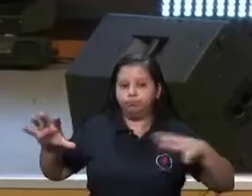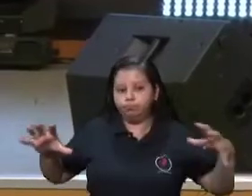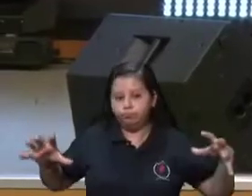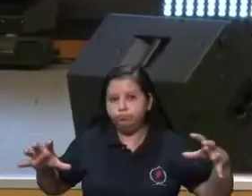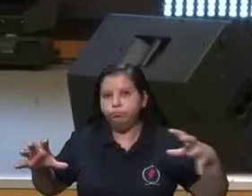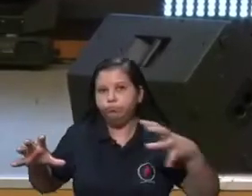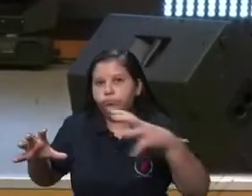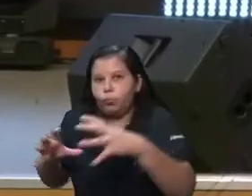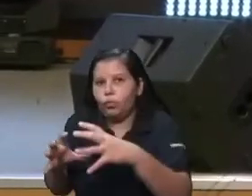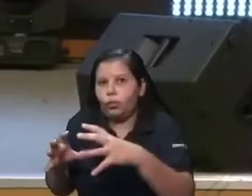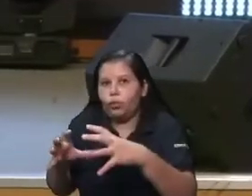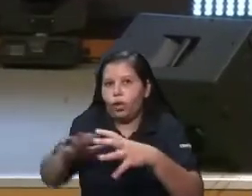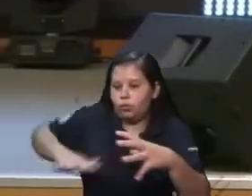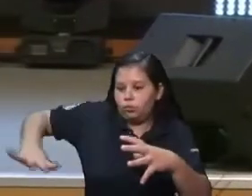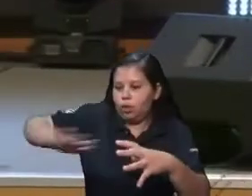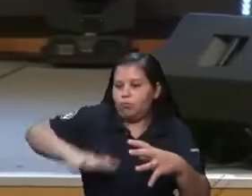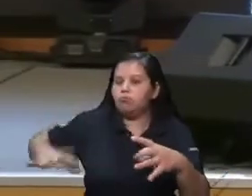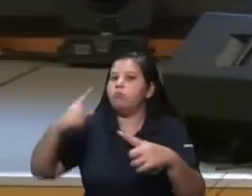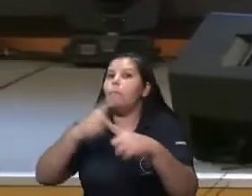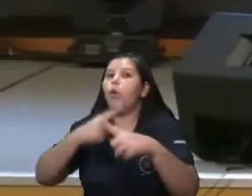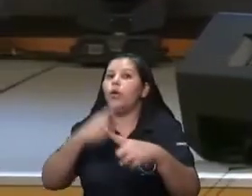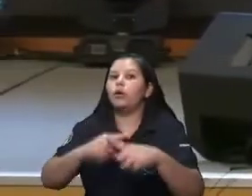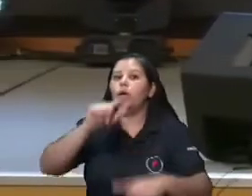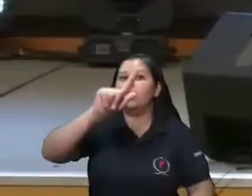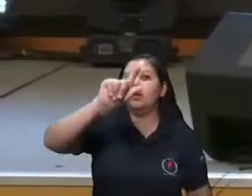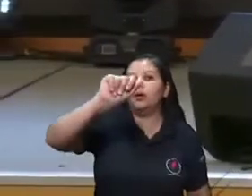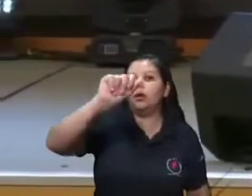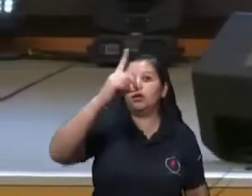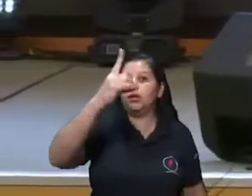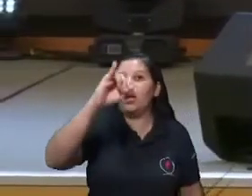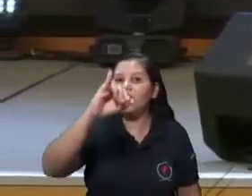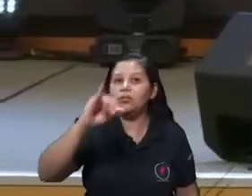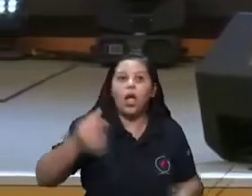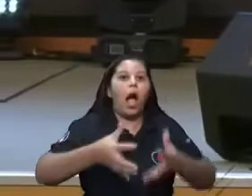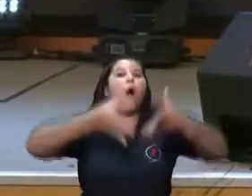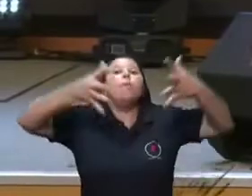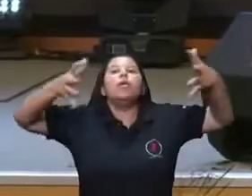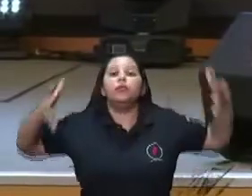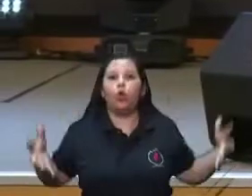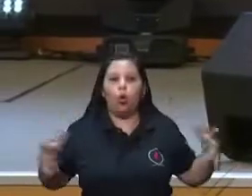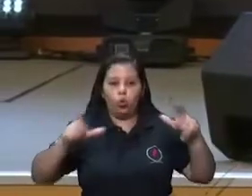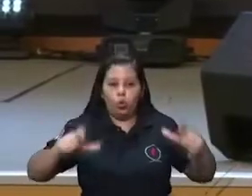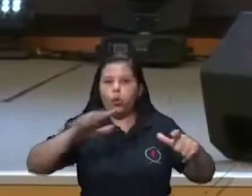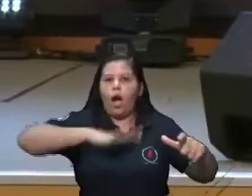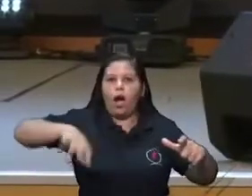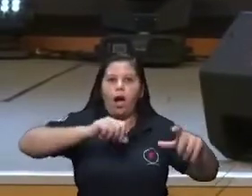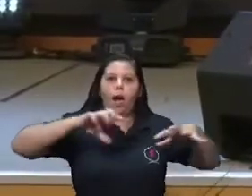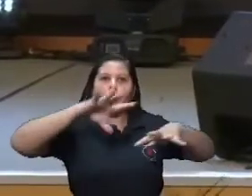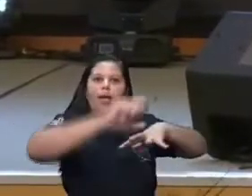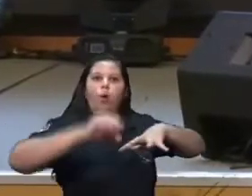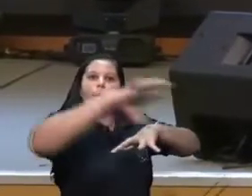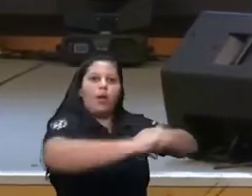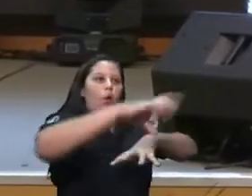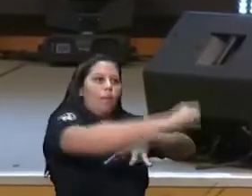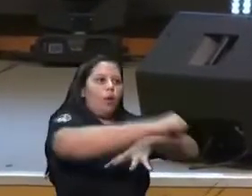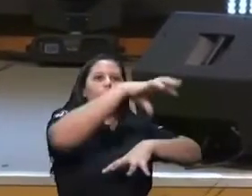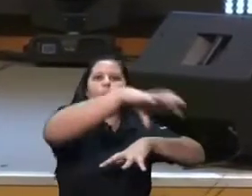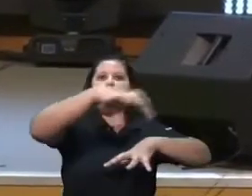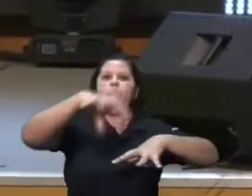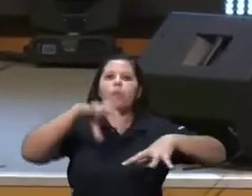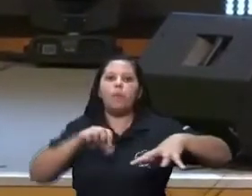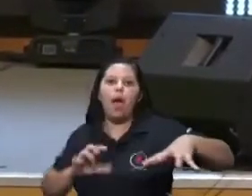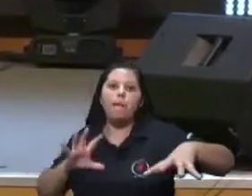Gade expandiu o seu território até lá. Se Gade não expande o